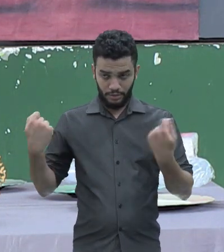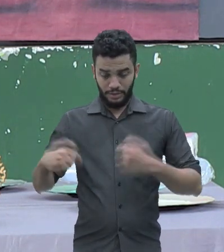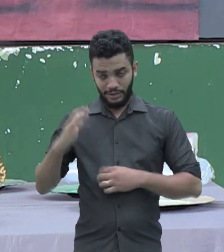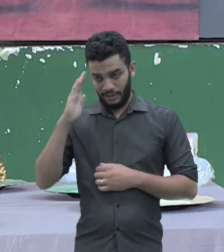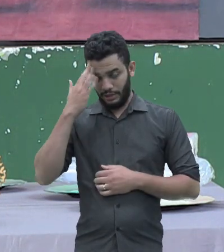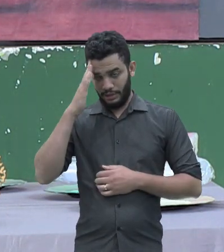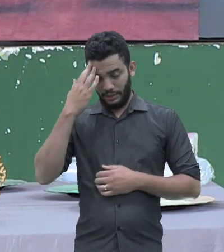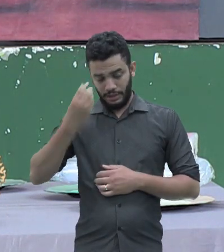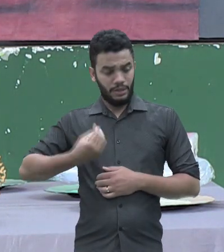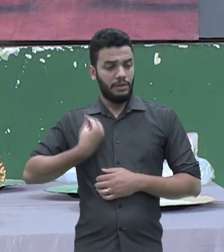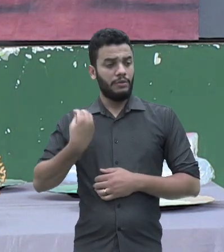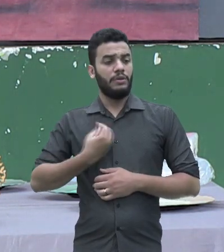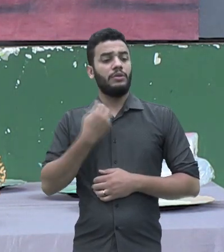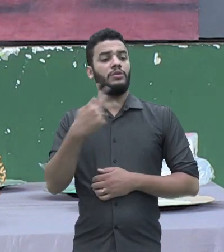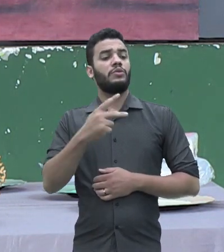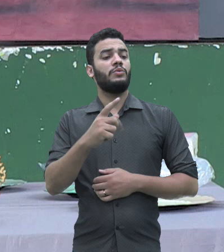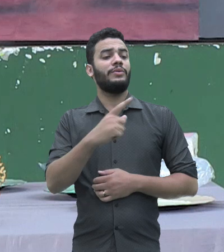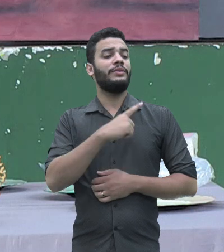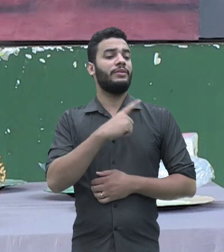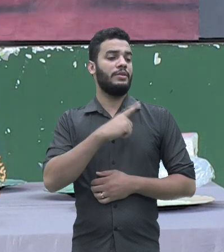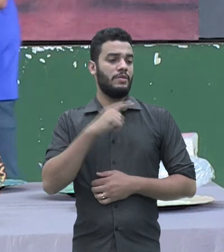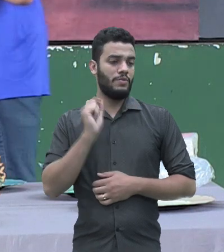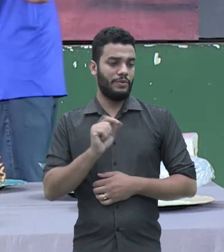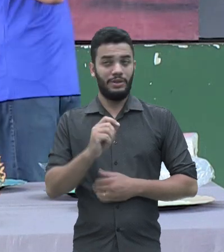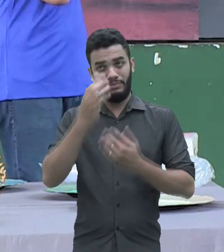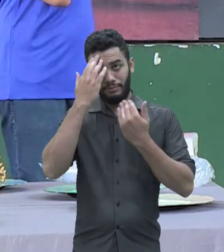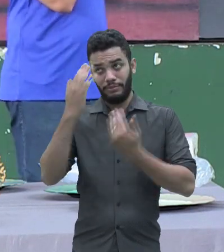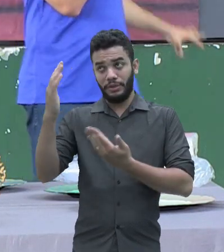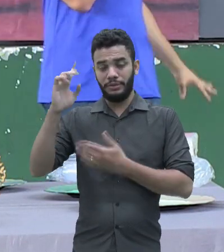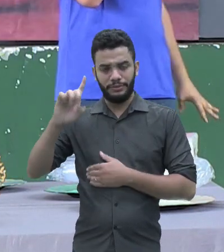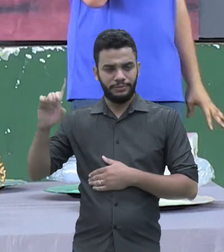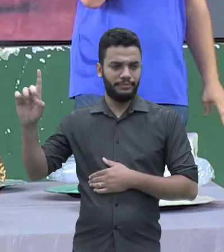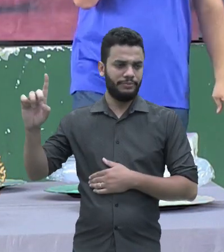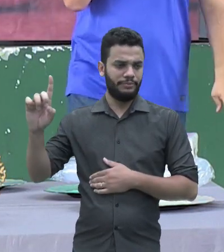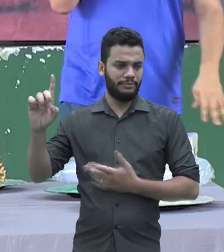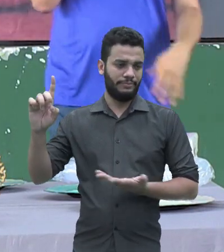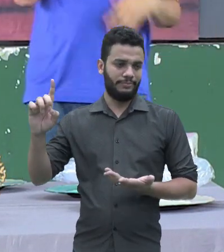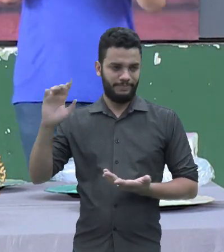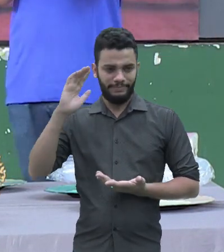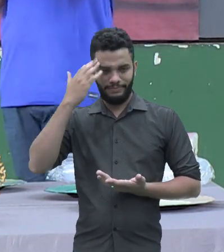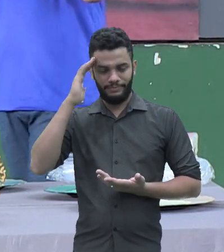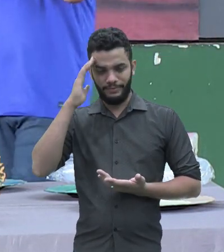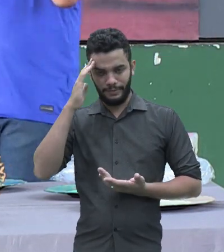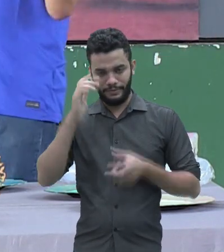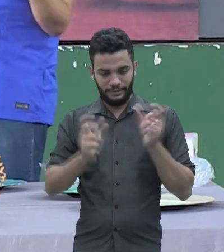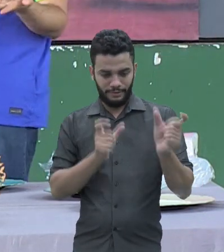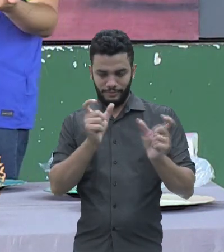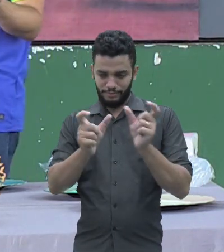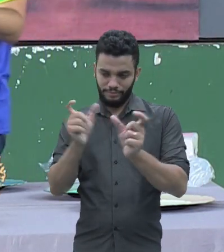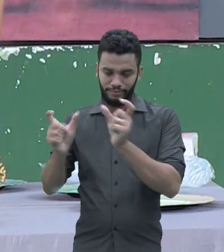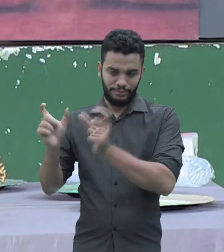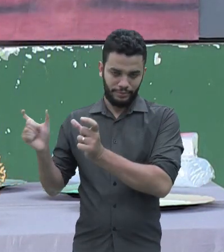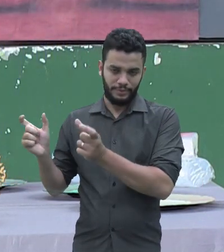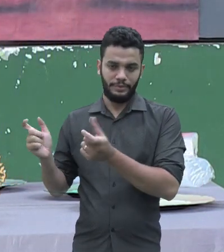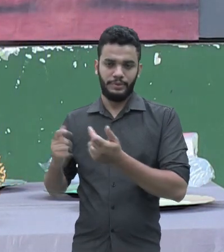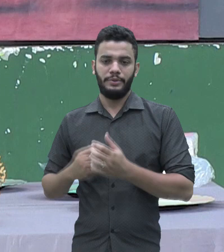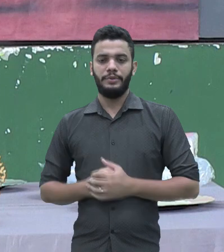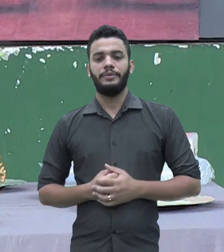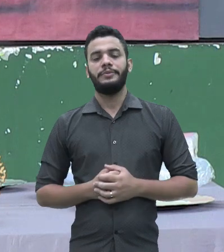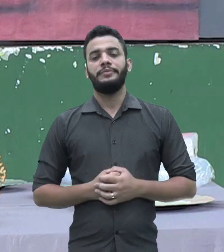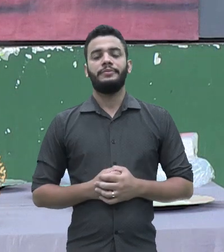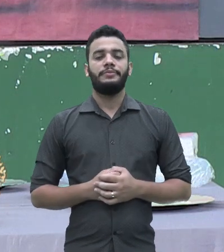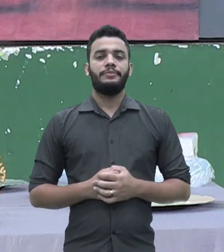nossa família. Friends são os nossos amigos. E food é o alimento, né? A gente não pede lá why food, né?